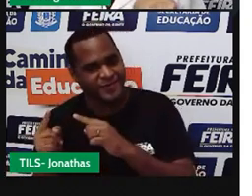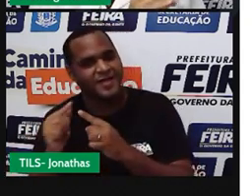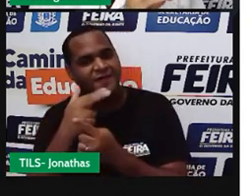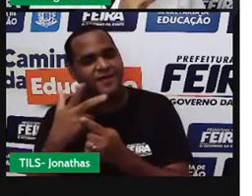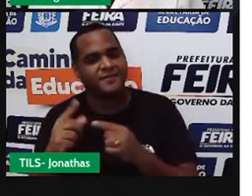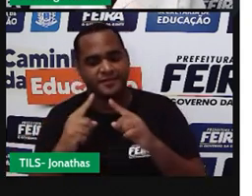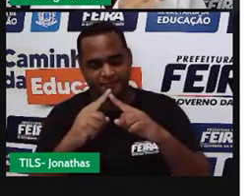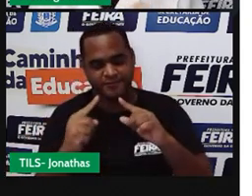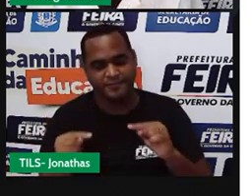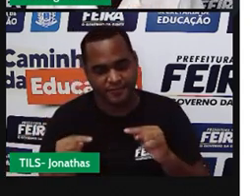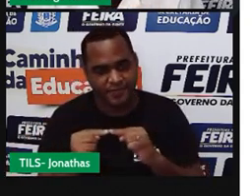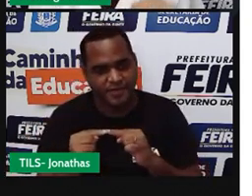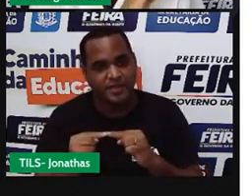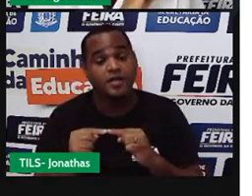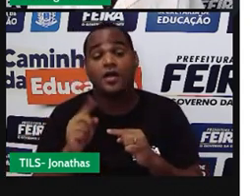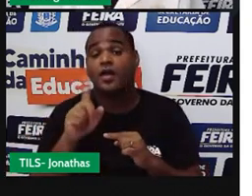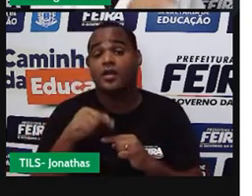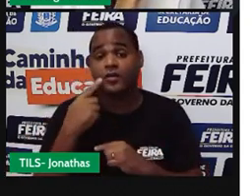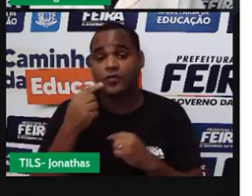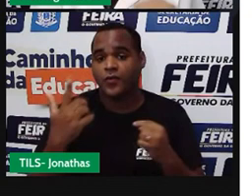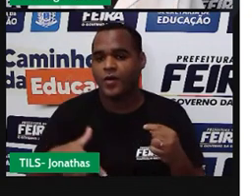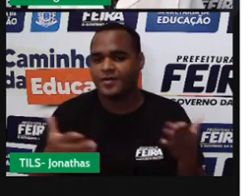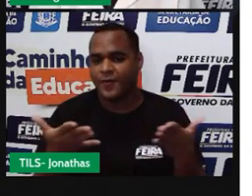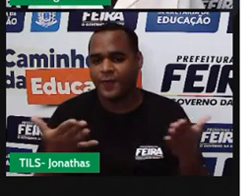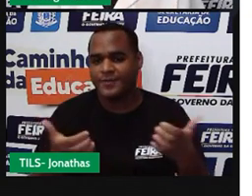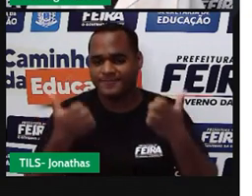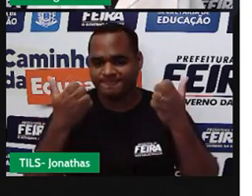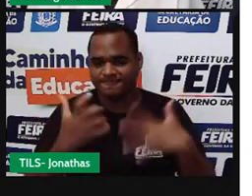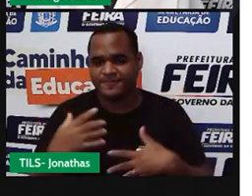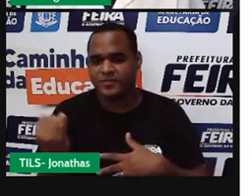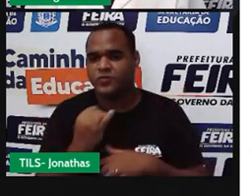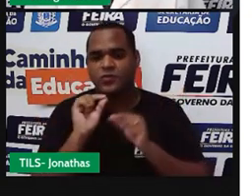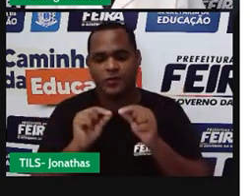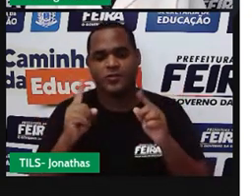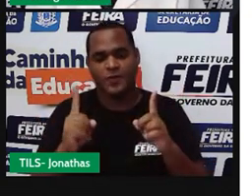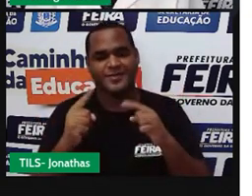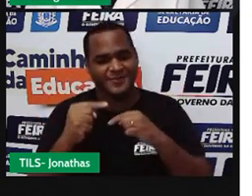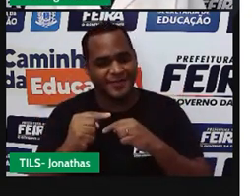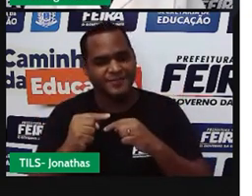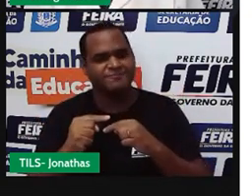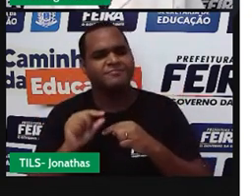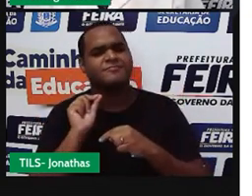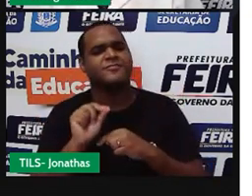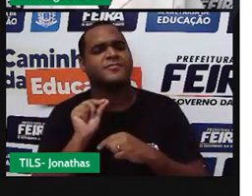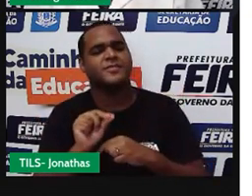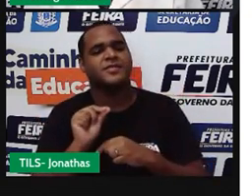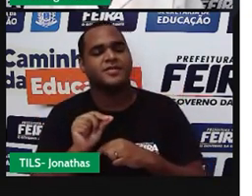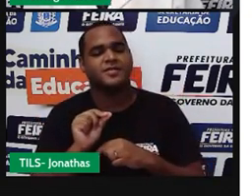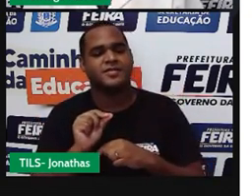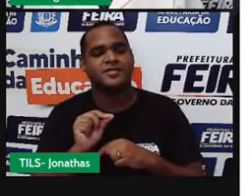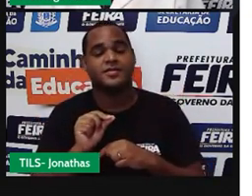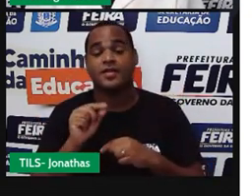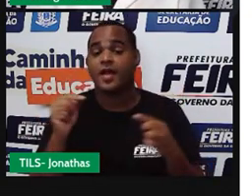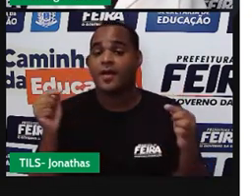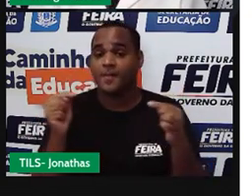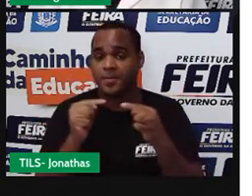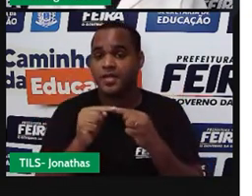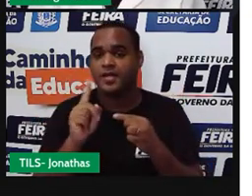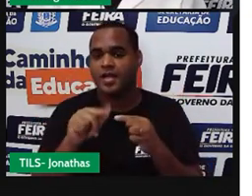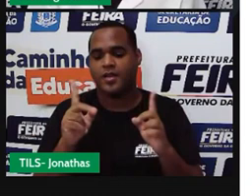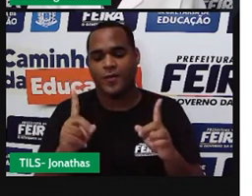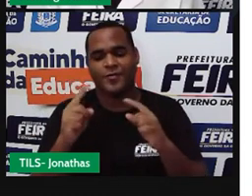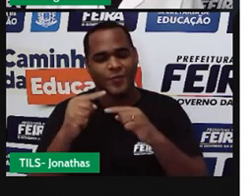triângulos mas nessa aula a gente vai focar nos quadriláteros que são aquelas figuras que tem